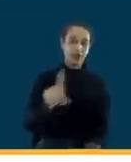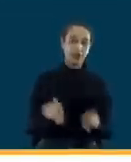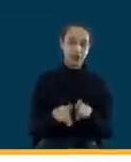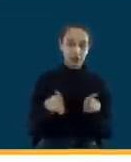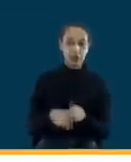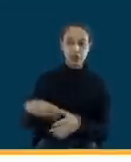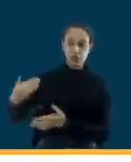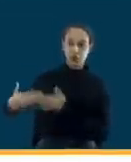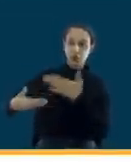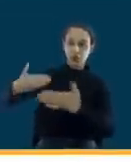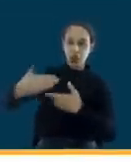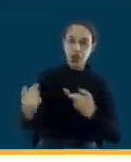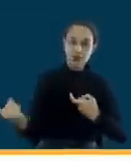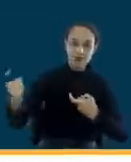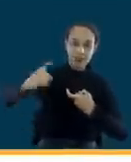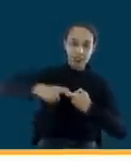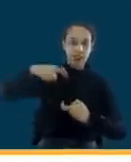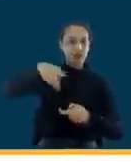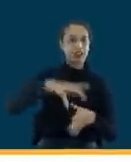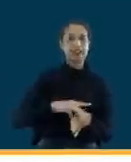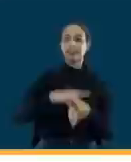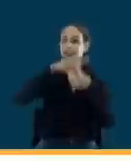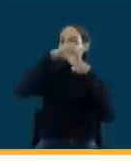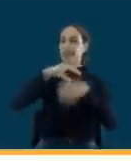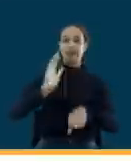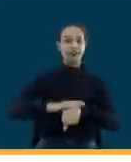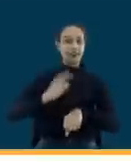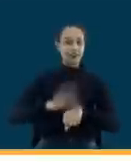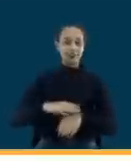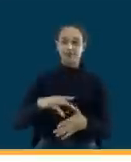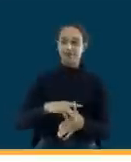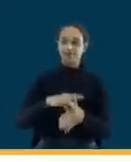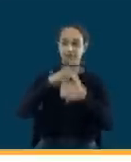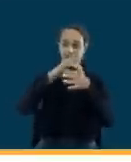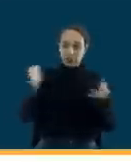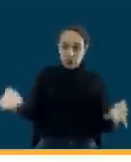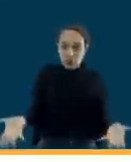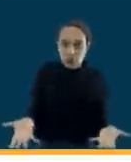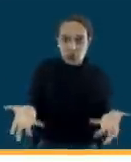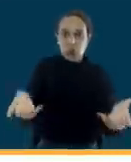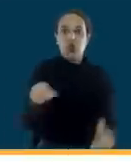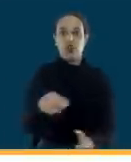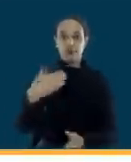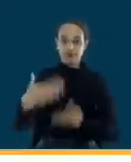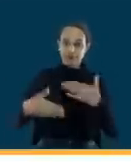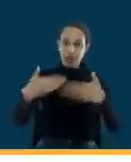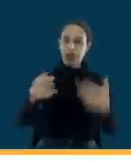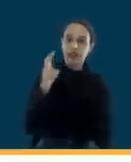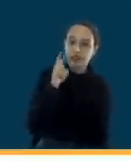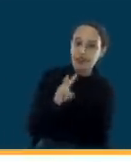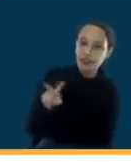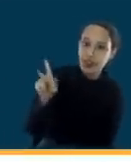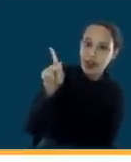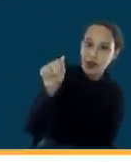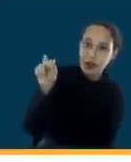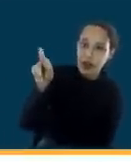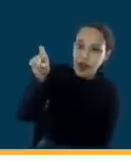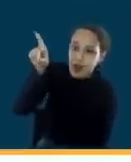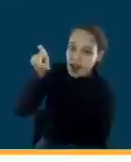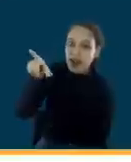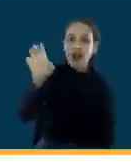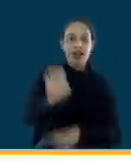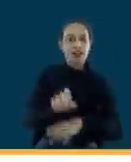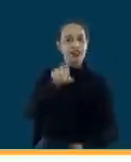colaboração, a parceria, a sua liderança mesmo, né, impulsionando esse processo. A gente vê isso no estado do Pará, já tive oportunidade de a